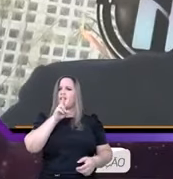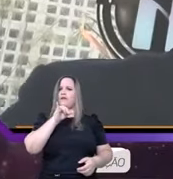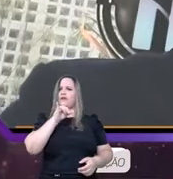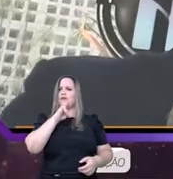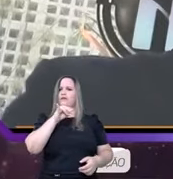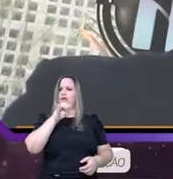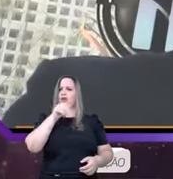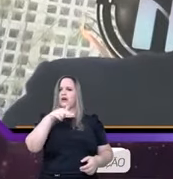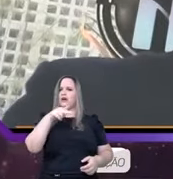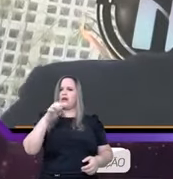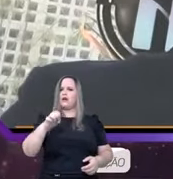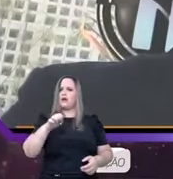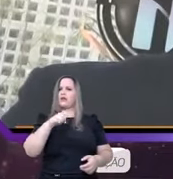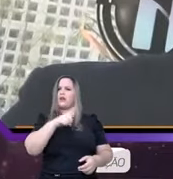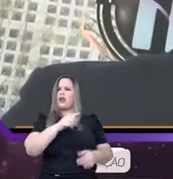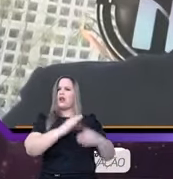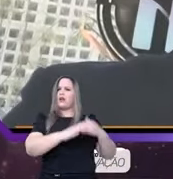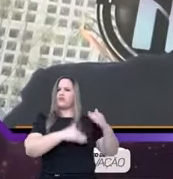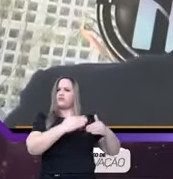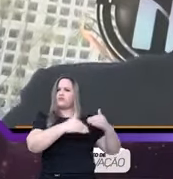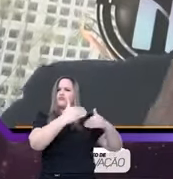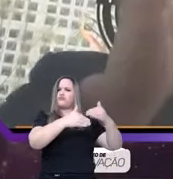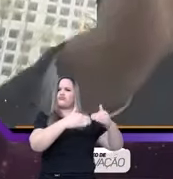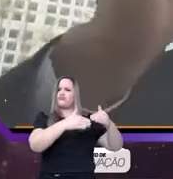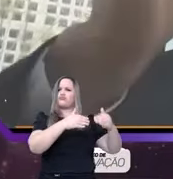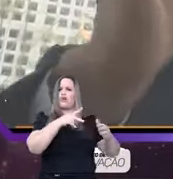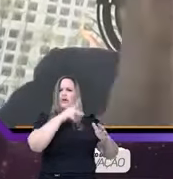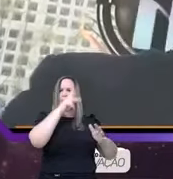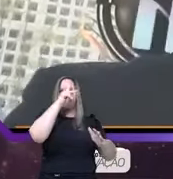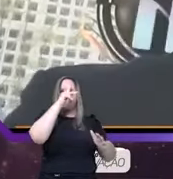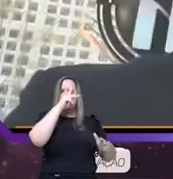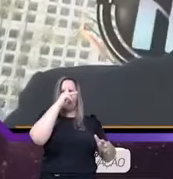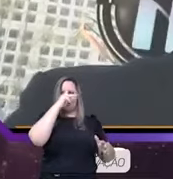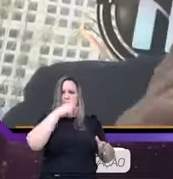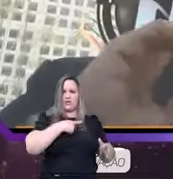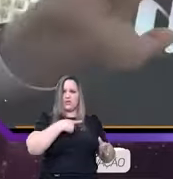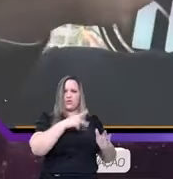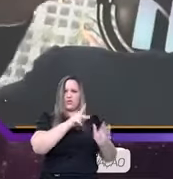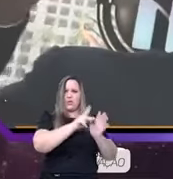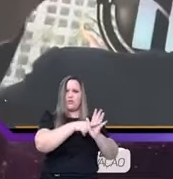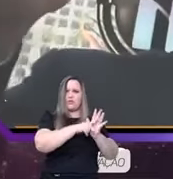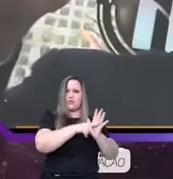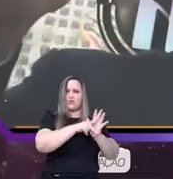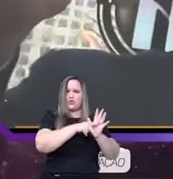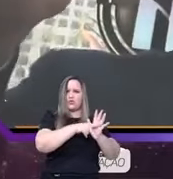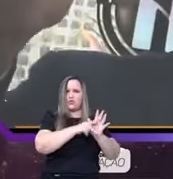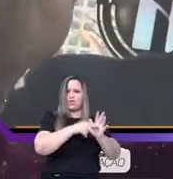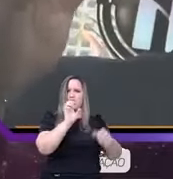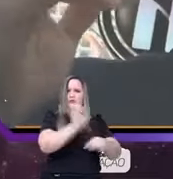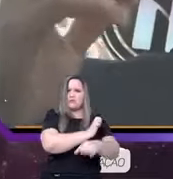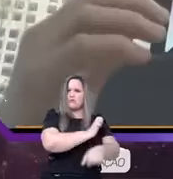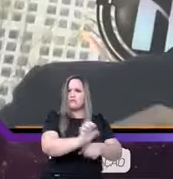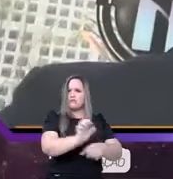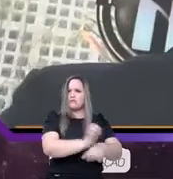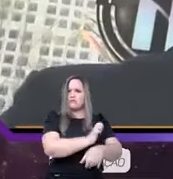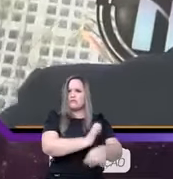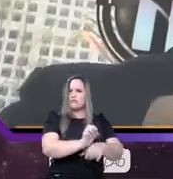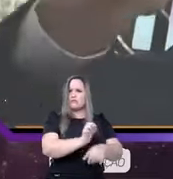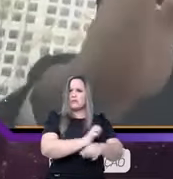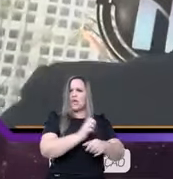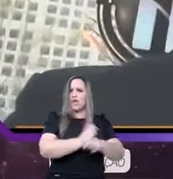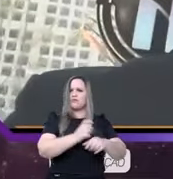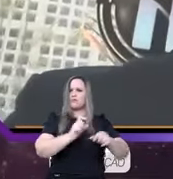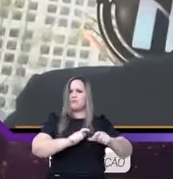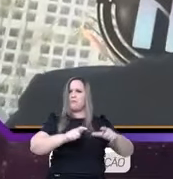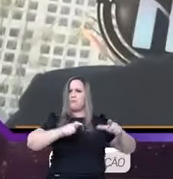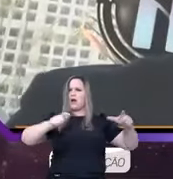desenvolver o seu próprio planejamento estratégico, orientado, é óbvio, por um planejamento estratégico maior, havendo